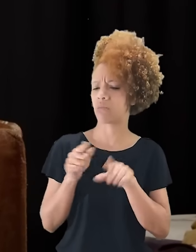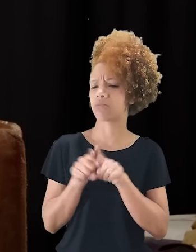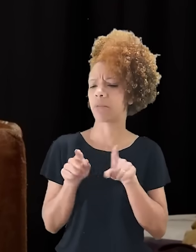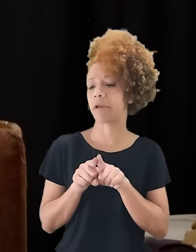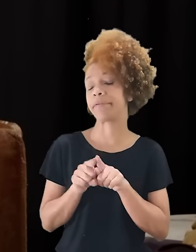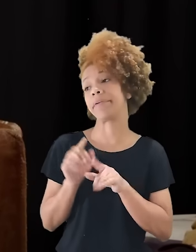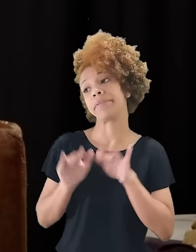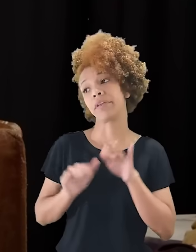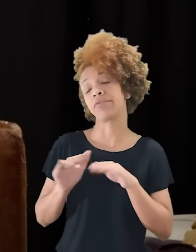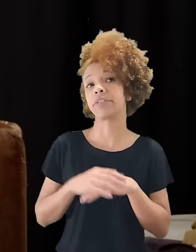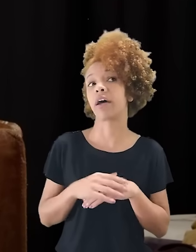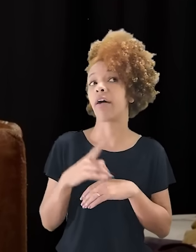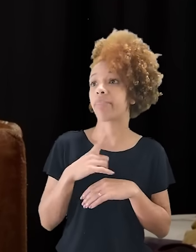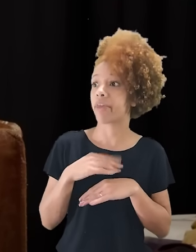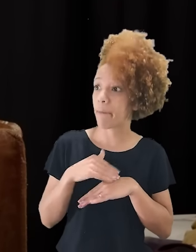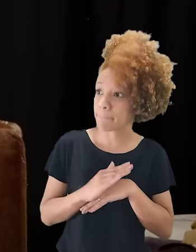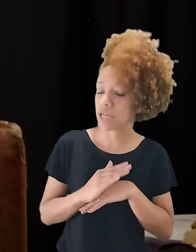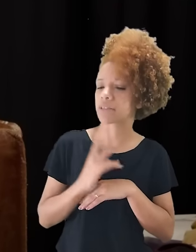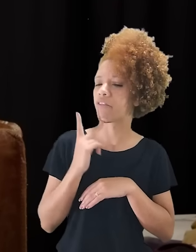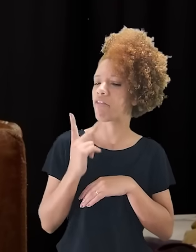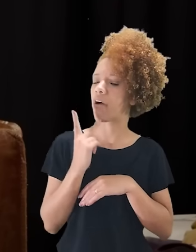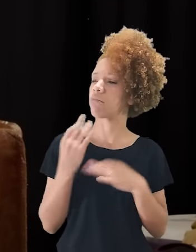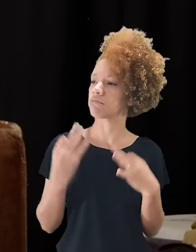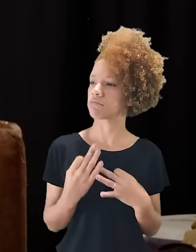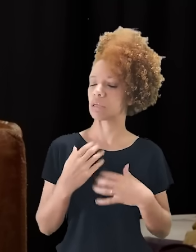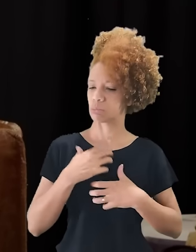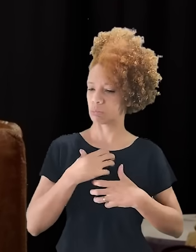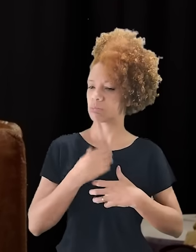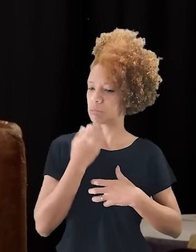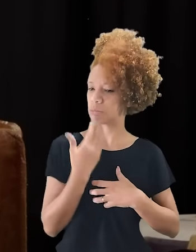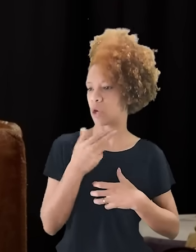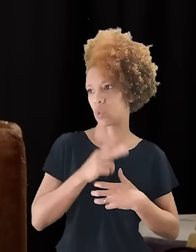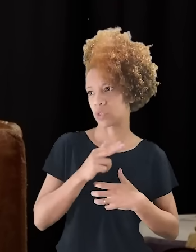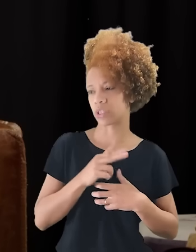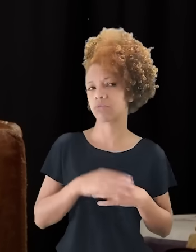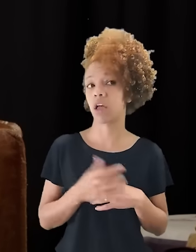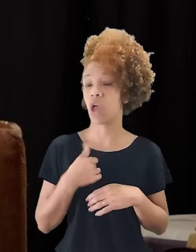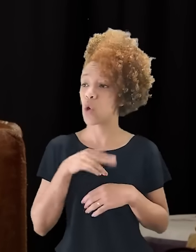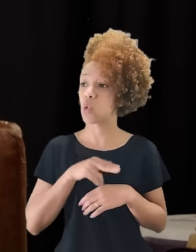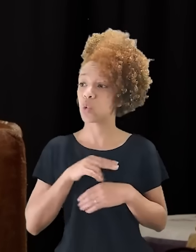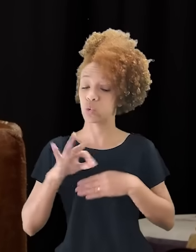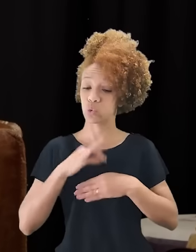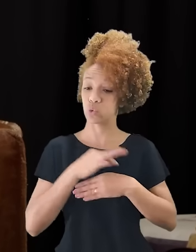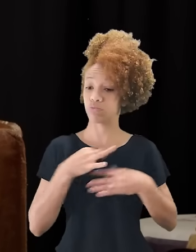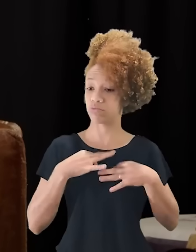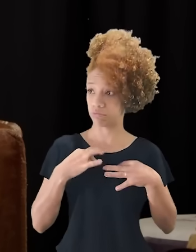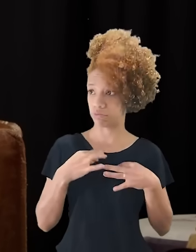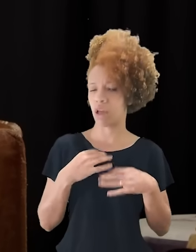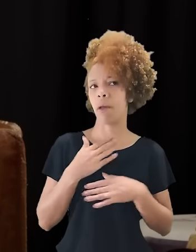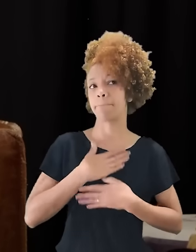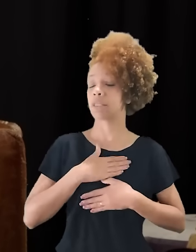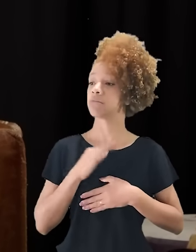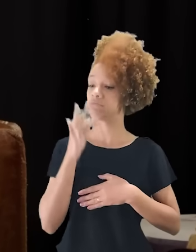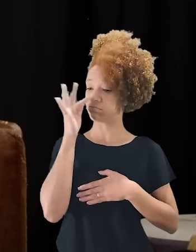naquilo ela é algo que talvez tem mais propriedade na fala dela que ela se sente confortável usando aquilo eu uso bastante alfaiataria eu